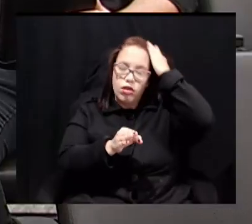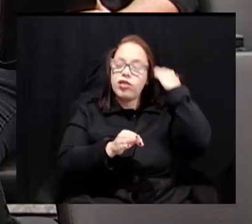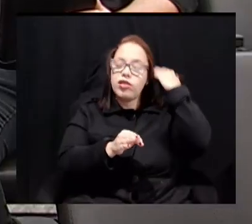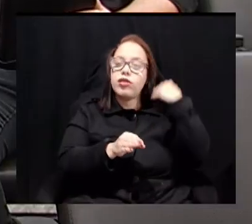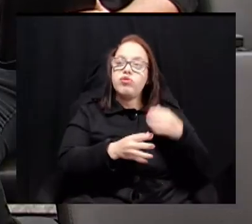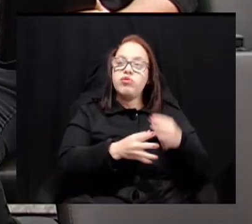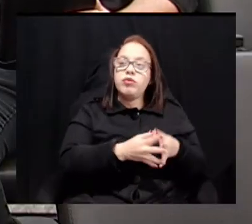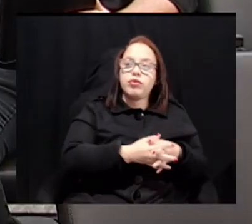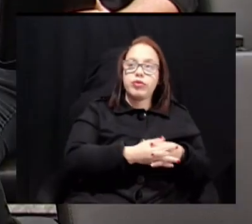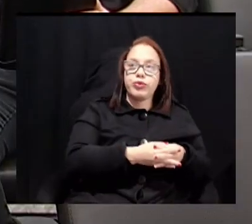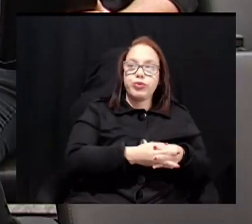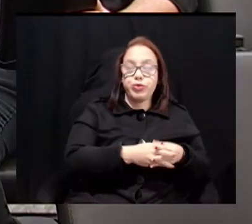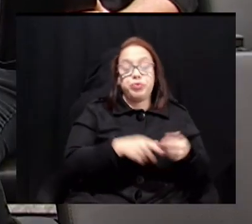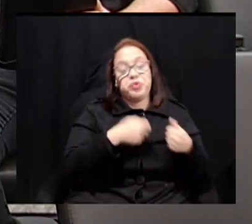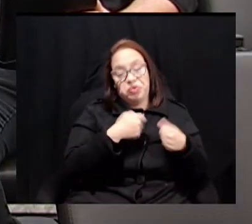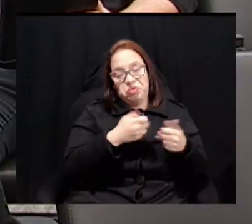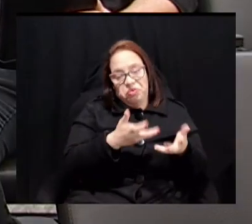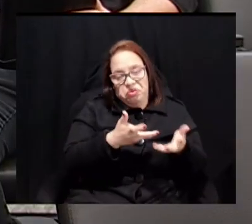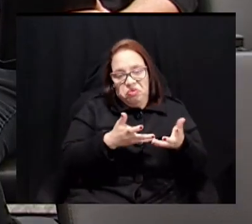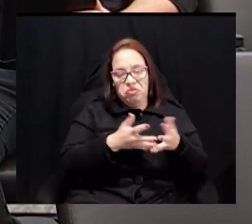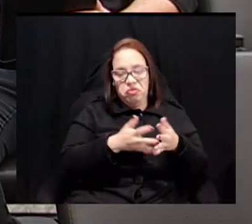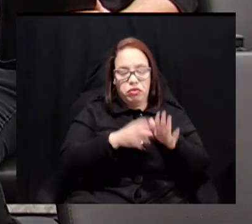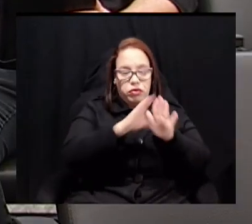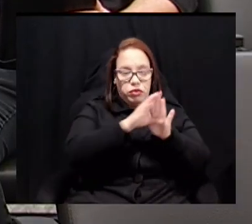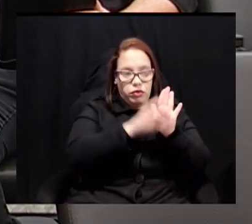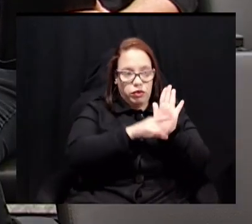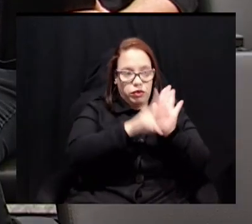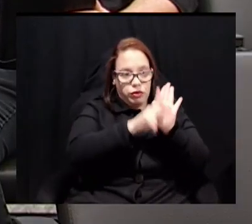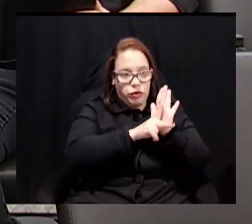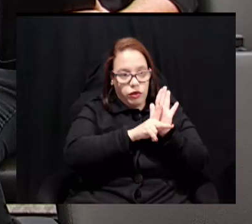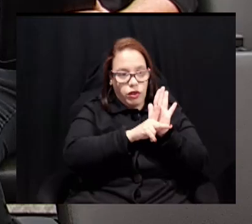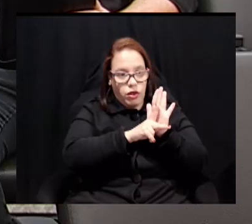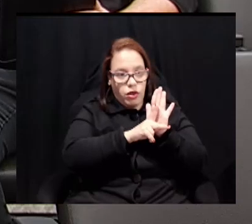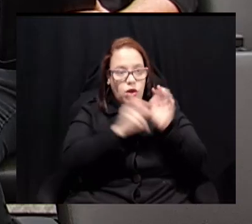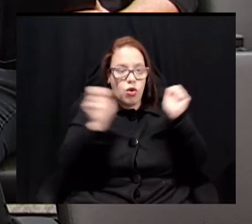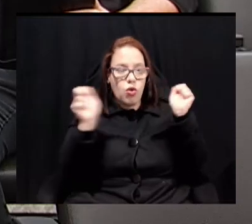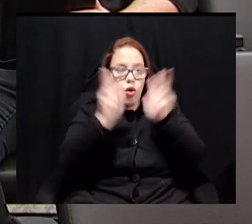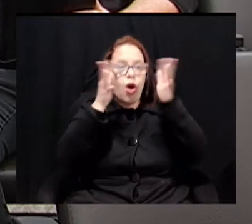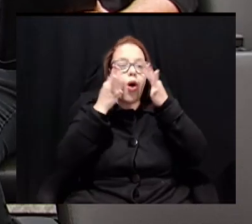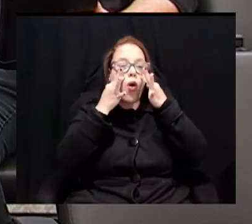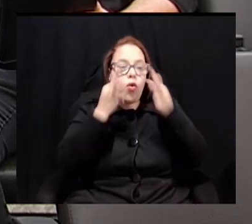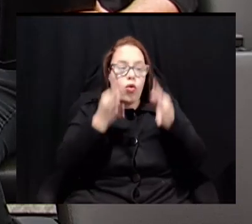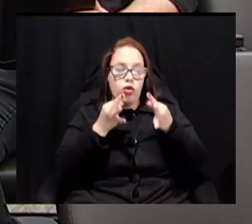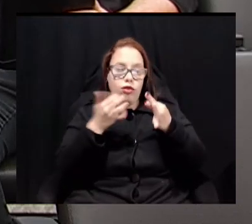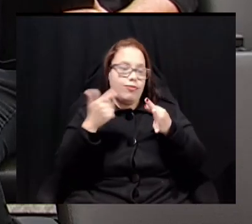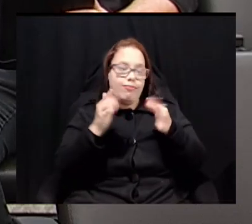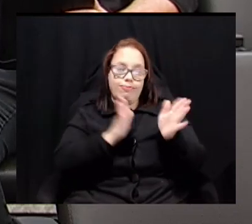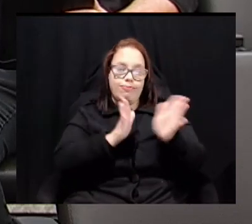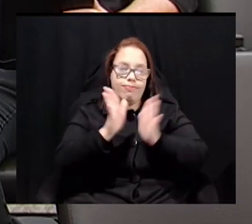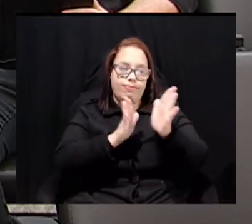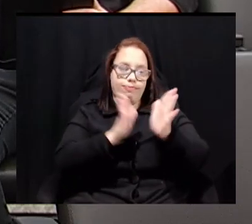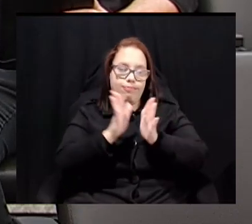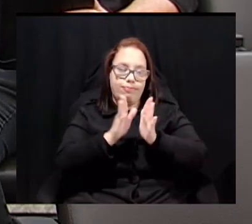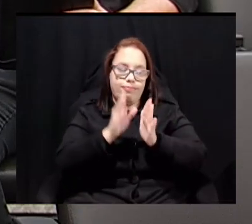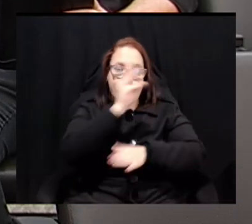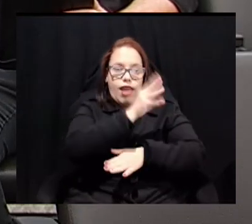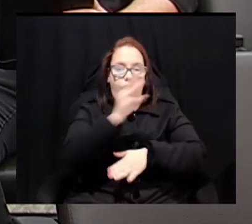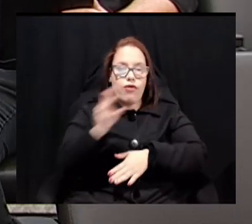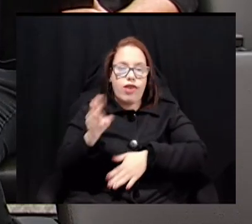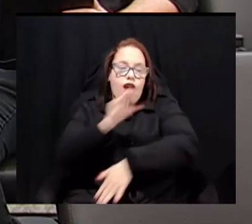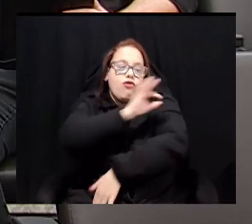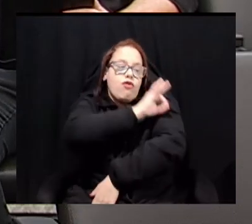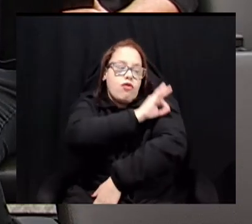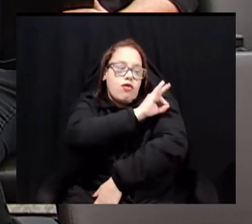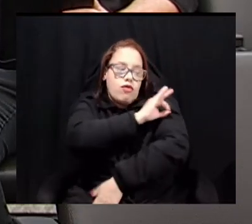nós pretendemos com esse projeto, de ter um aviso, um alerta para a pessoa que não tem acesso ao site da prefeitura. Até para você